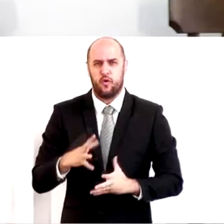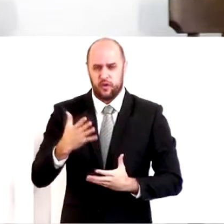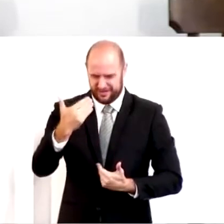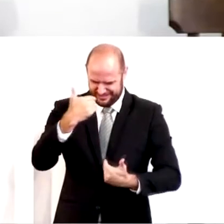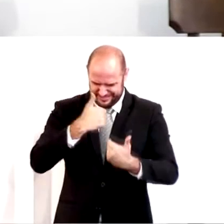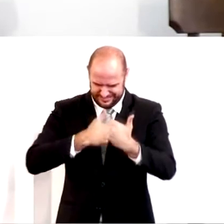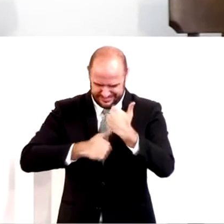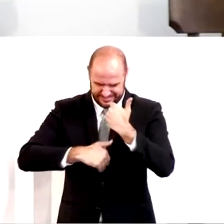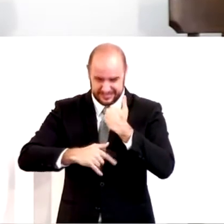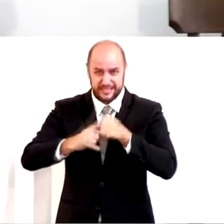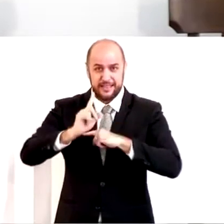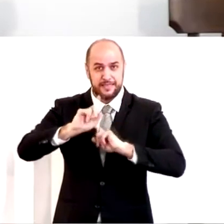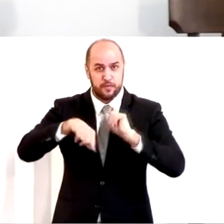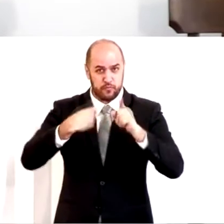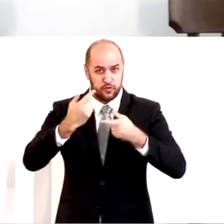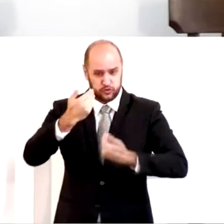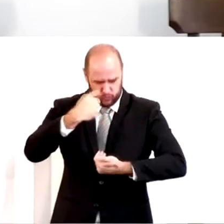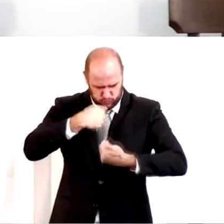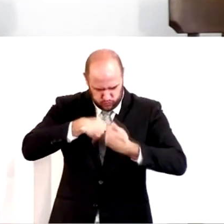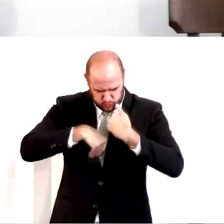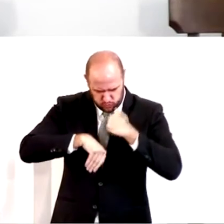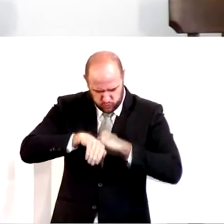precisa sair.